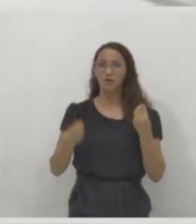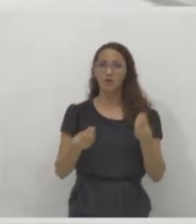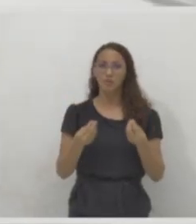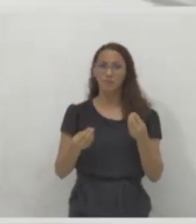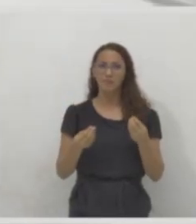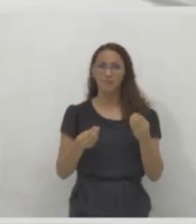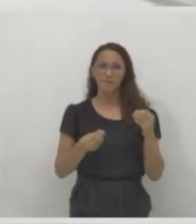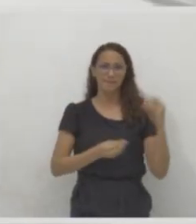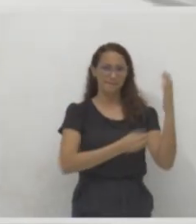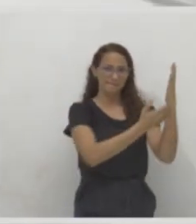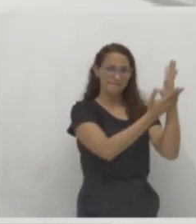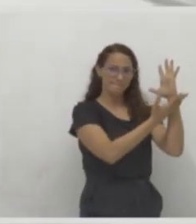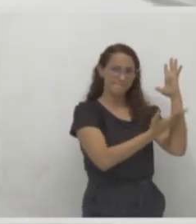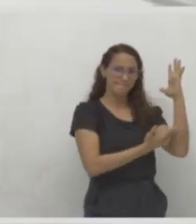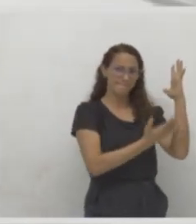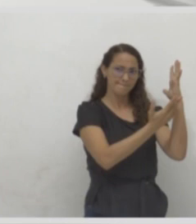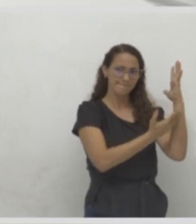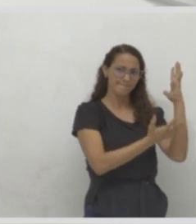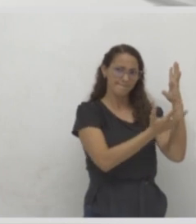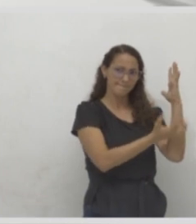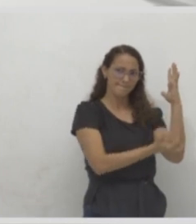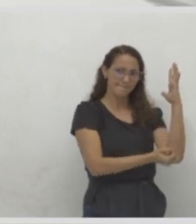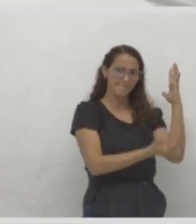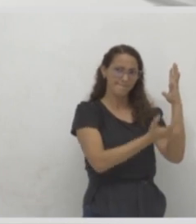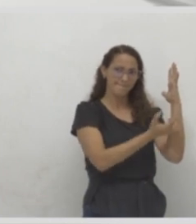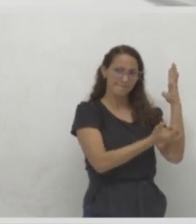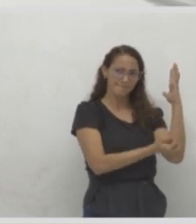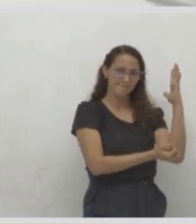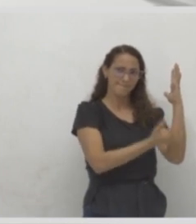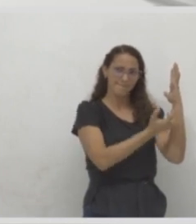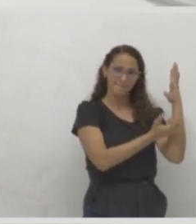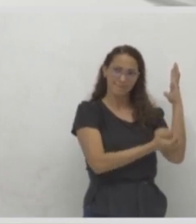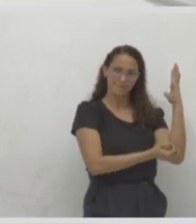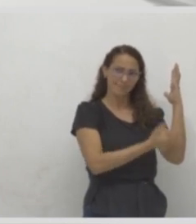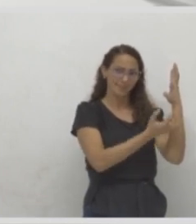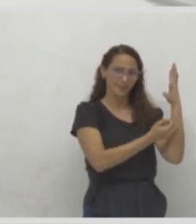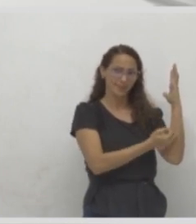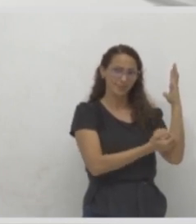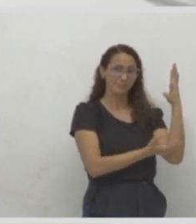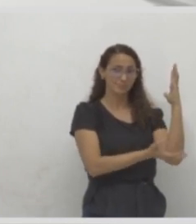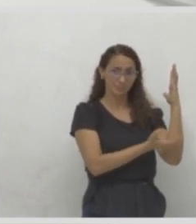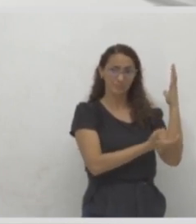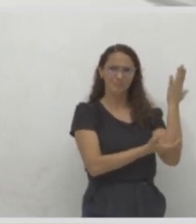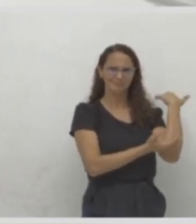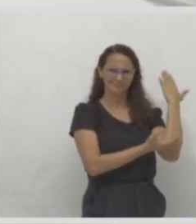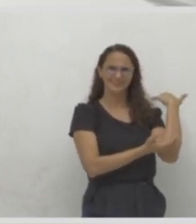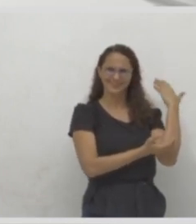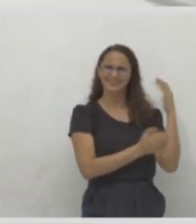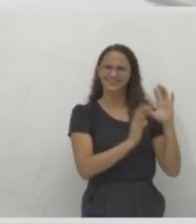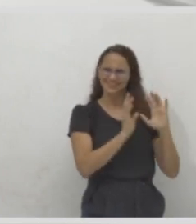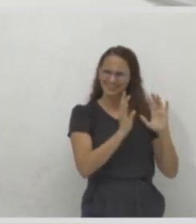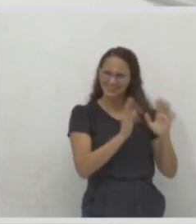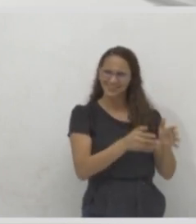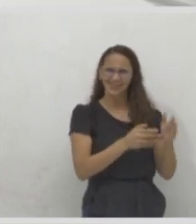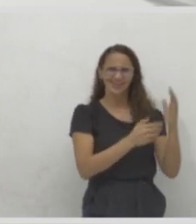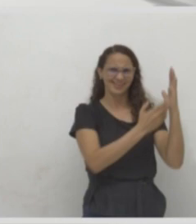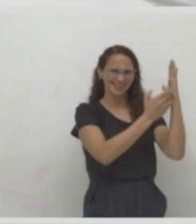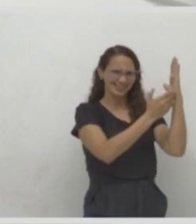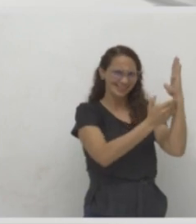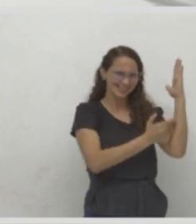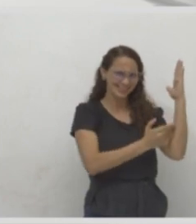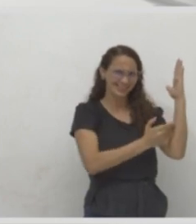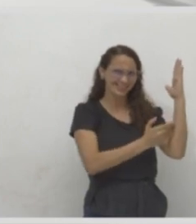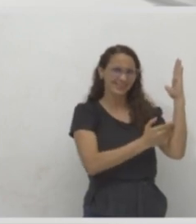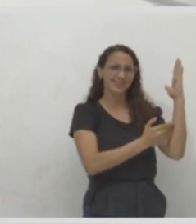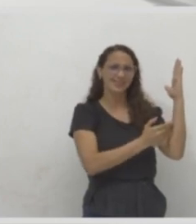faziam a extração desse látex da mesma forma como se faz ainda hoje. Tá? Riscando as árvores, depois de